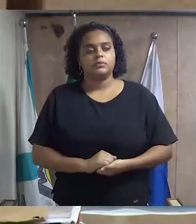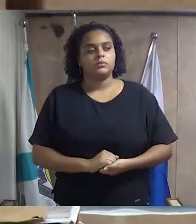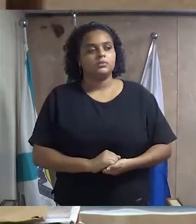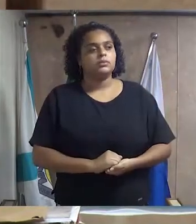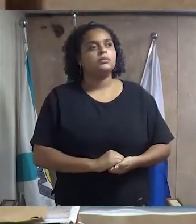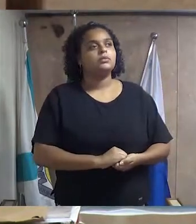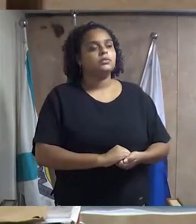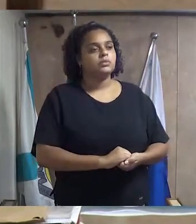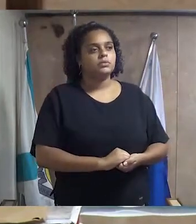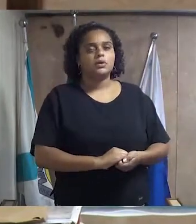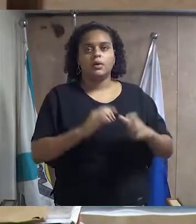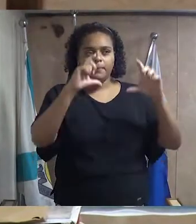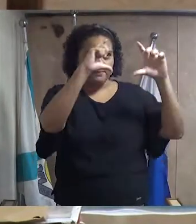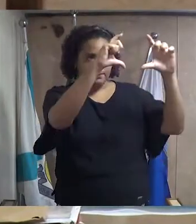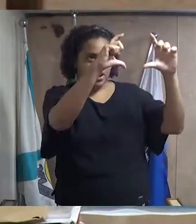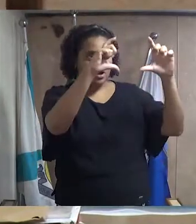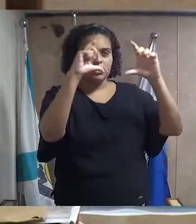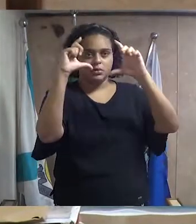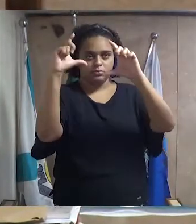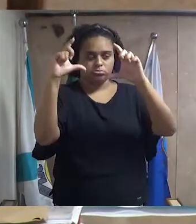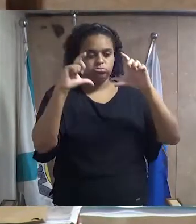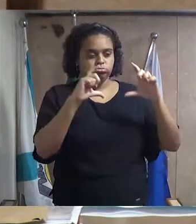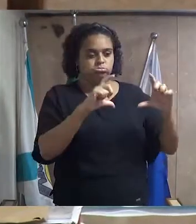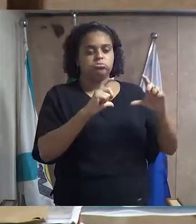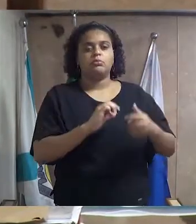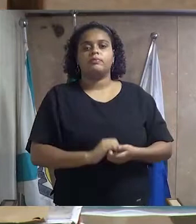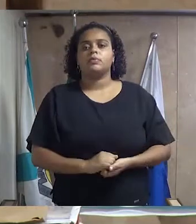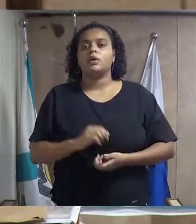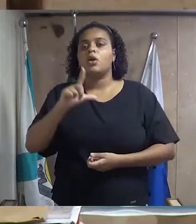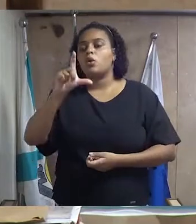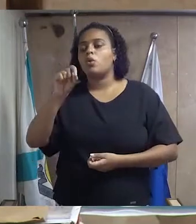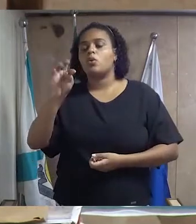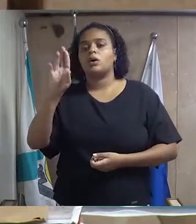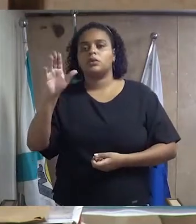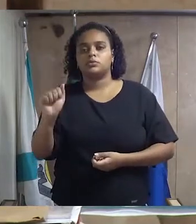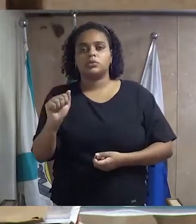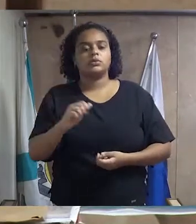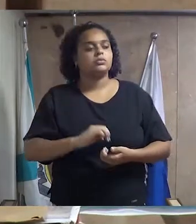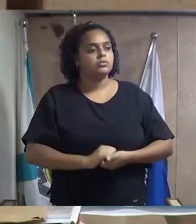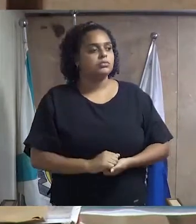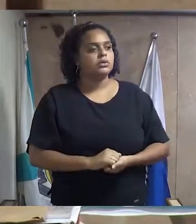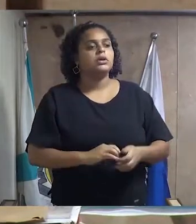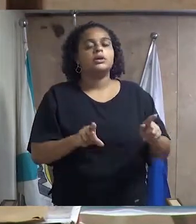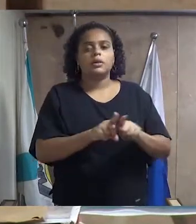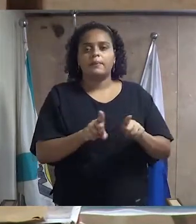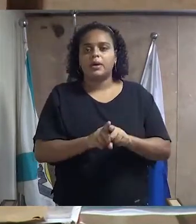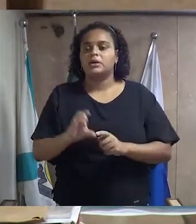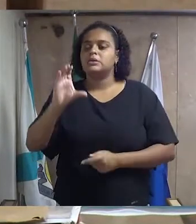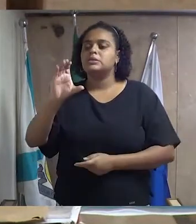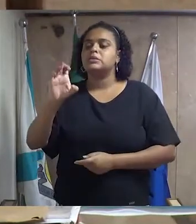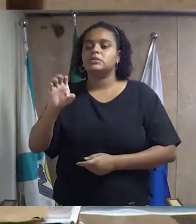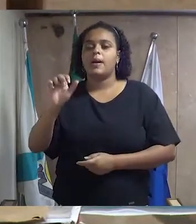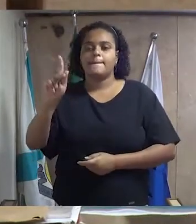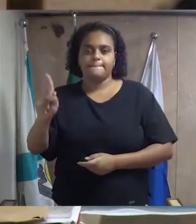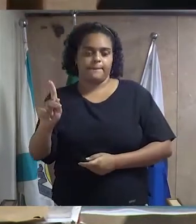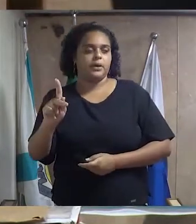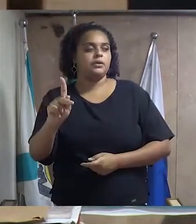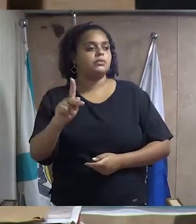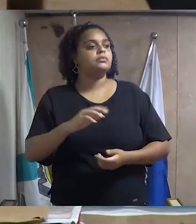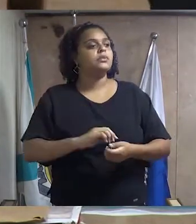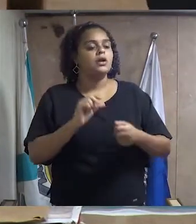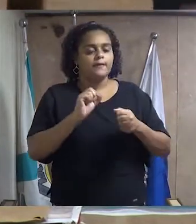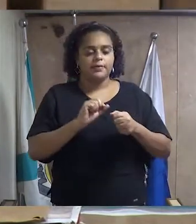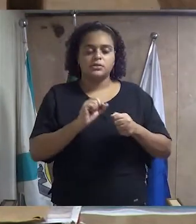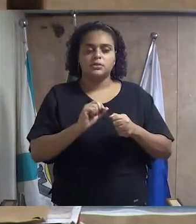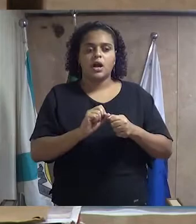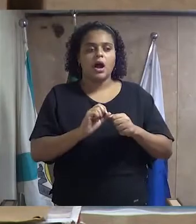que não há placas com denominação do logradouro e seu respectivo CEP, a fim de promover a